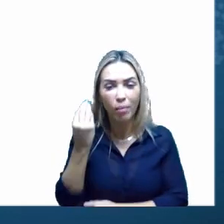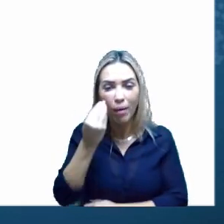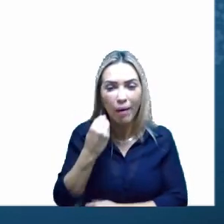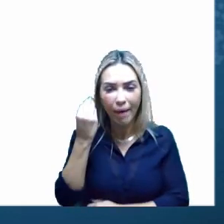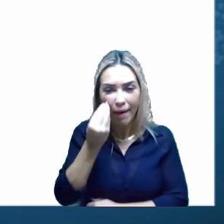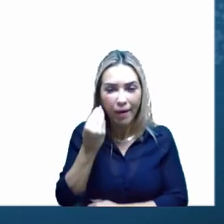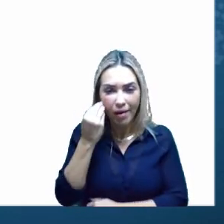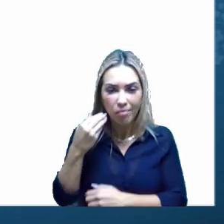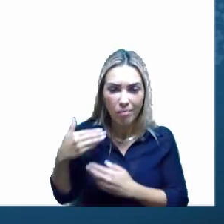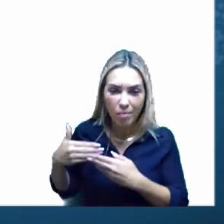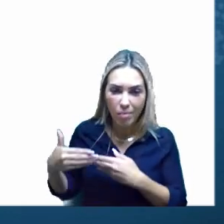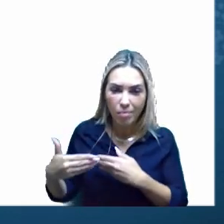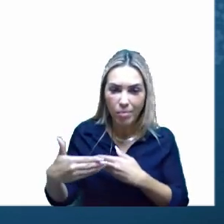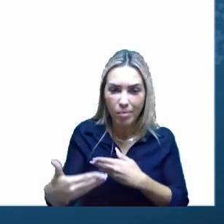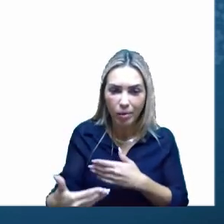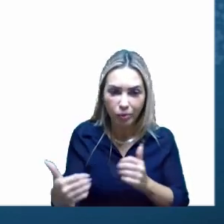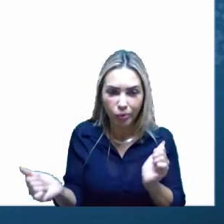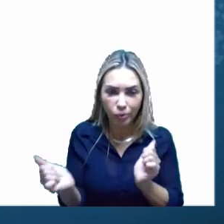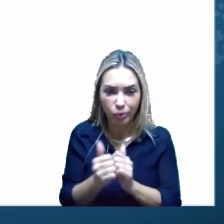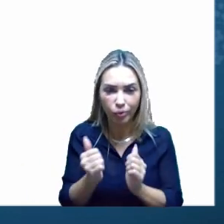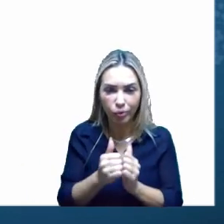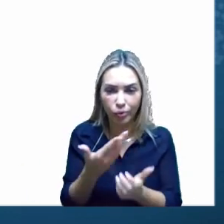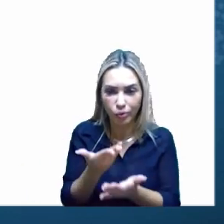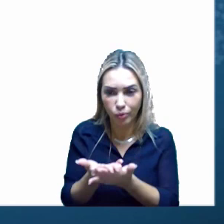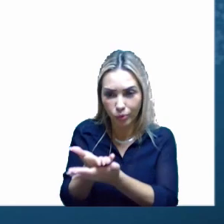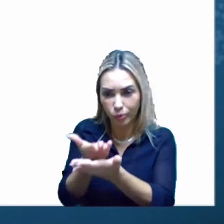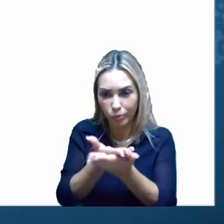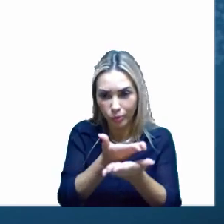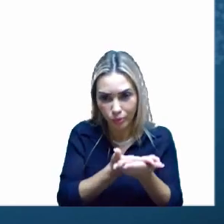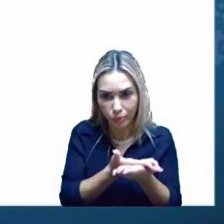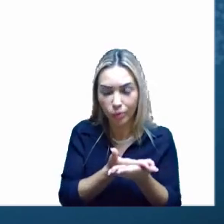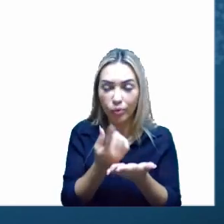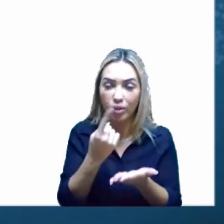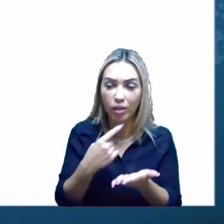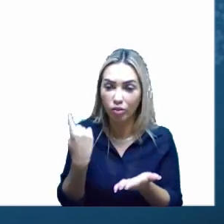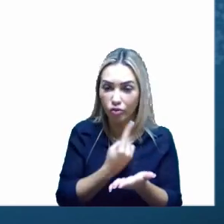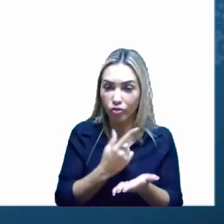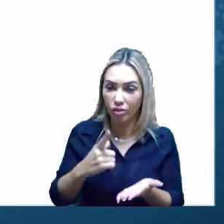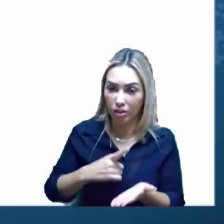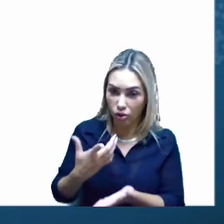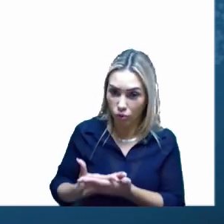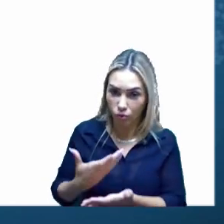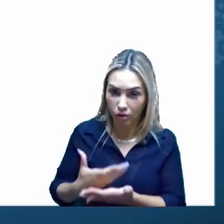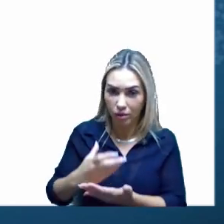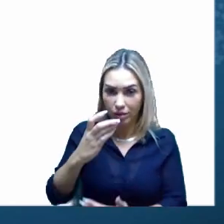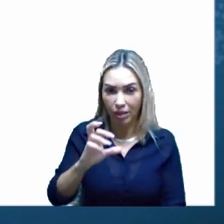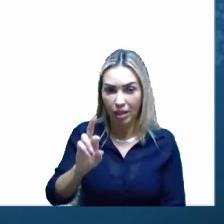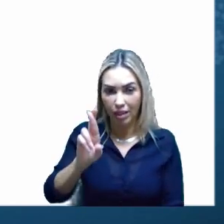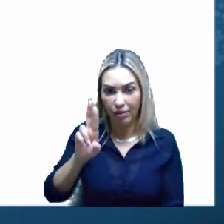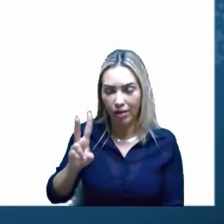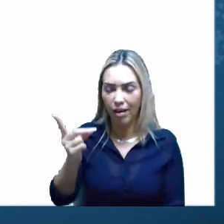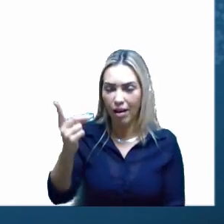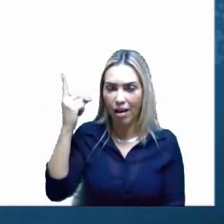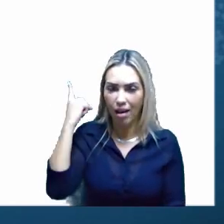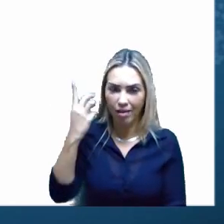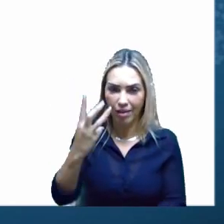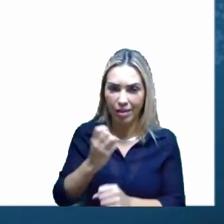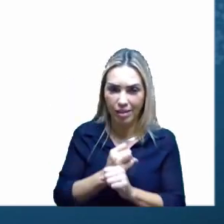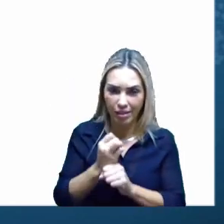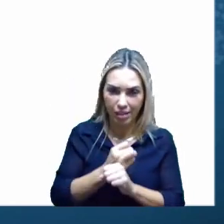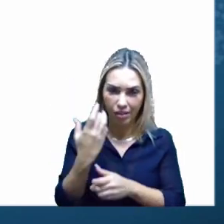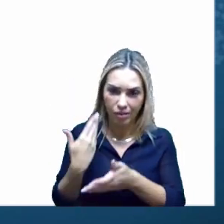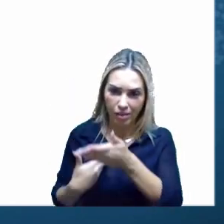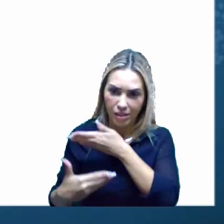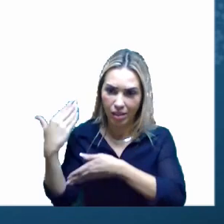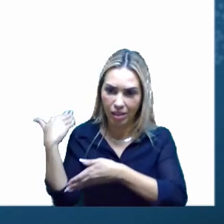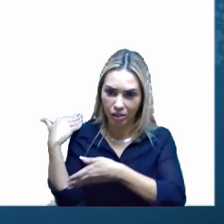tempo com esses estudos, e que a gente tem estudando SRV 3 anos antes, a gente pode fazer isso com um